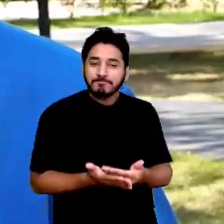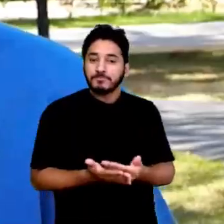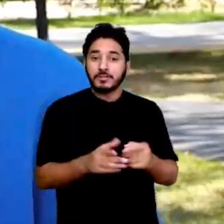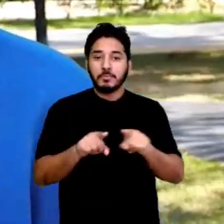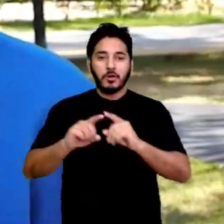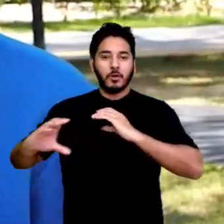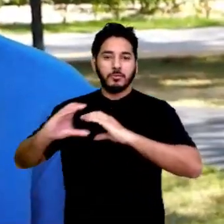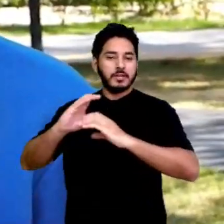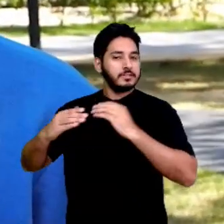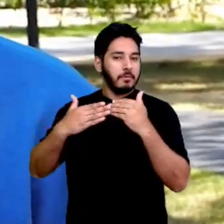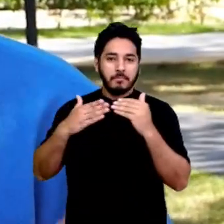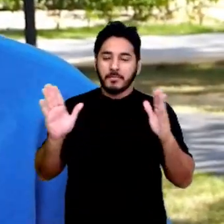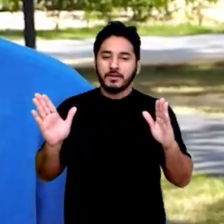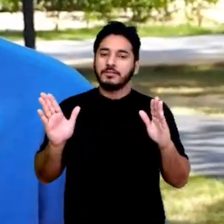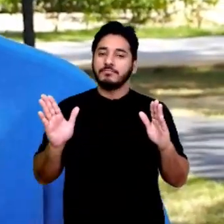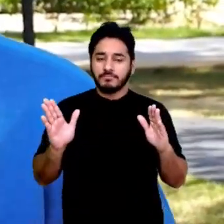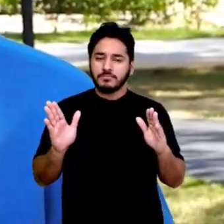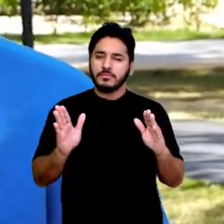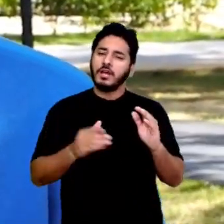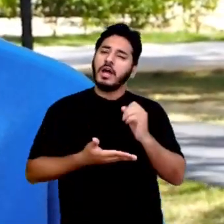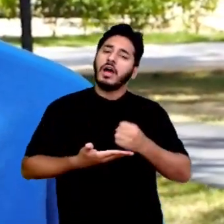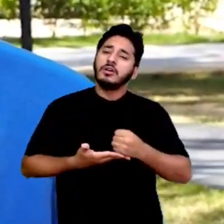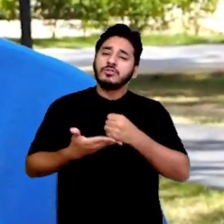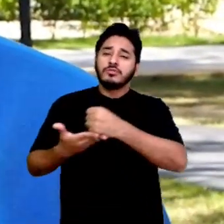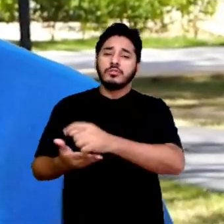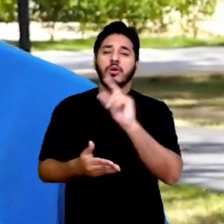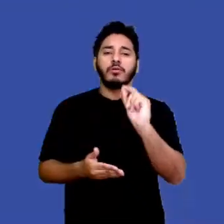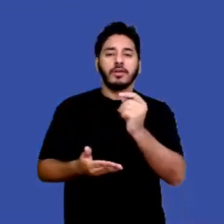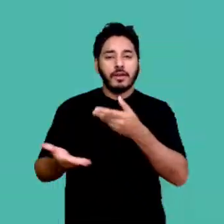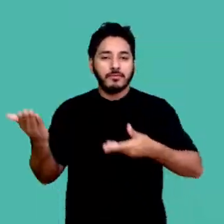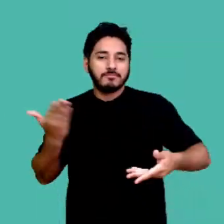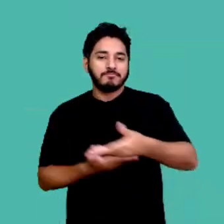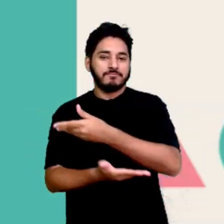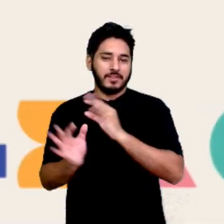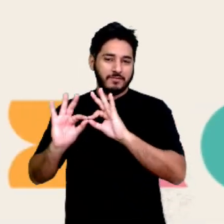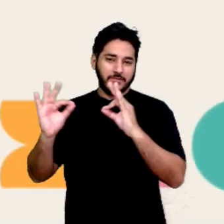aberta, fortalecendo o vínculo afetivo familiar.